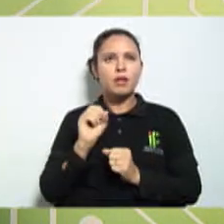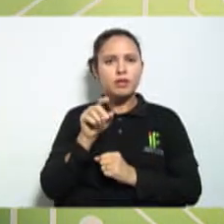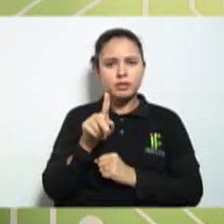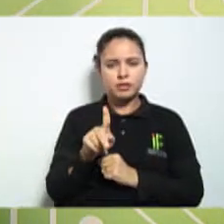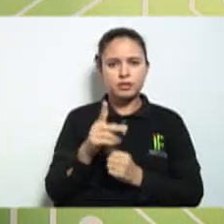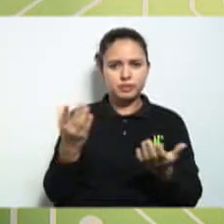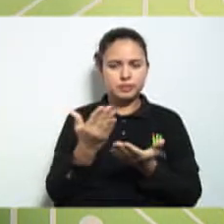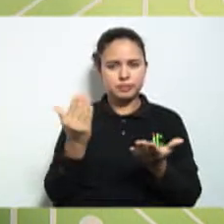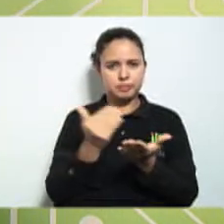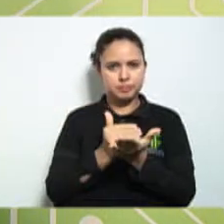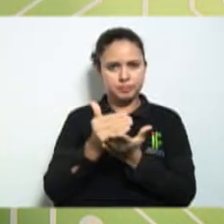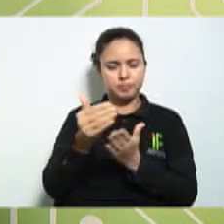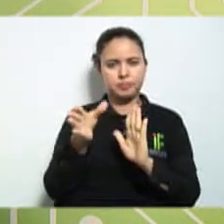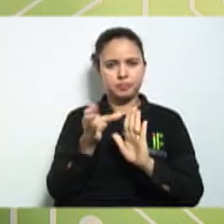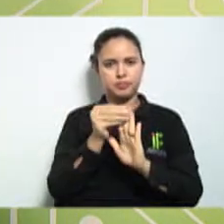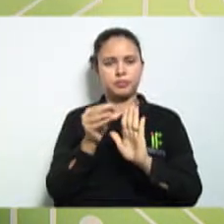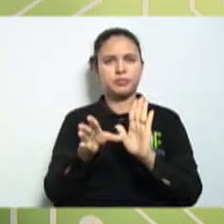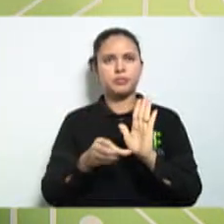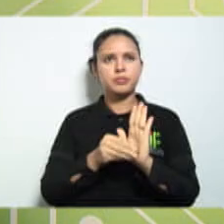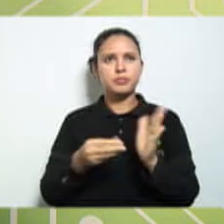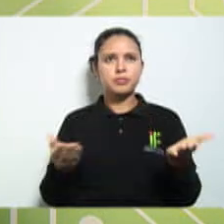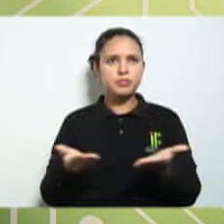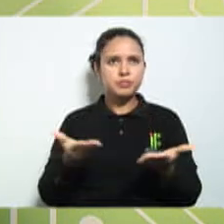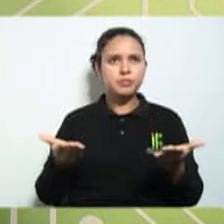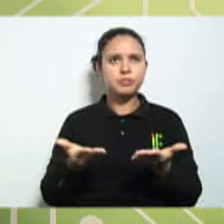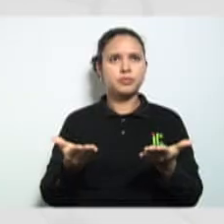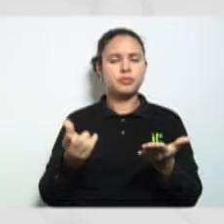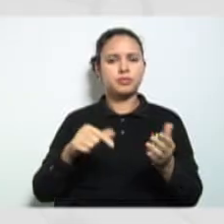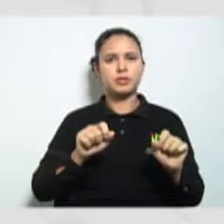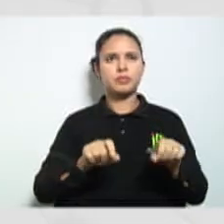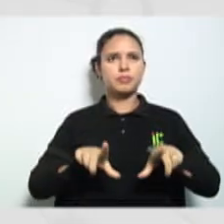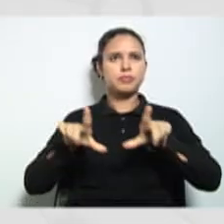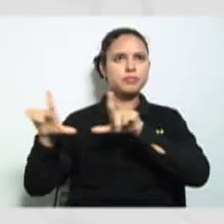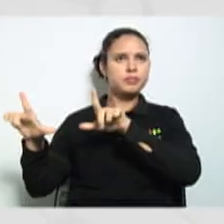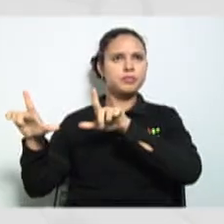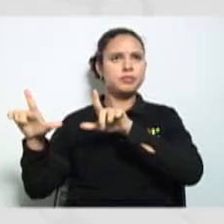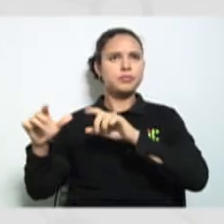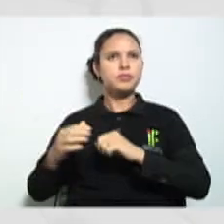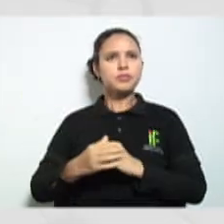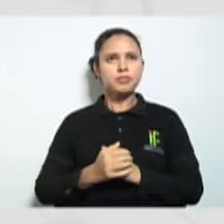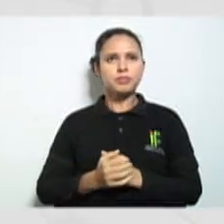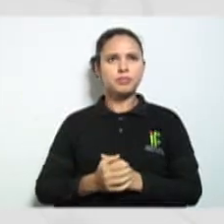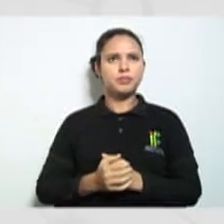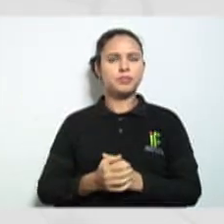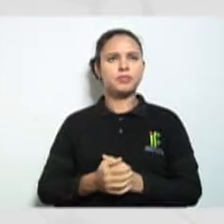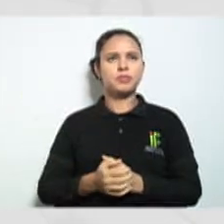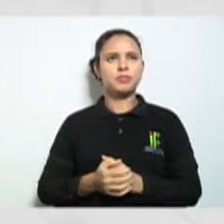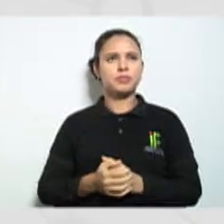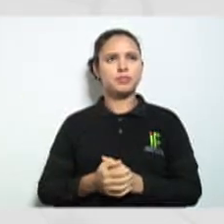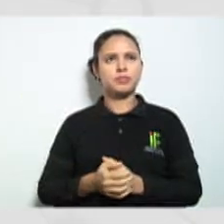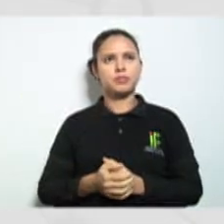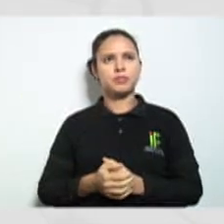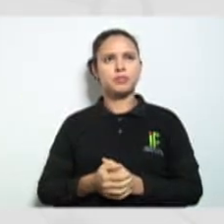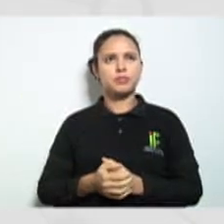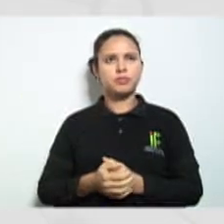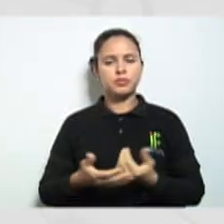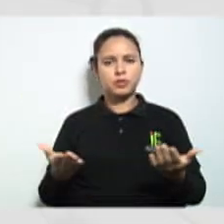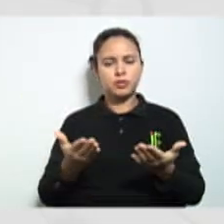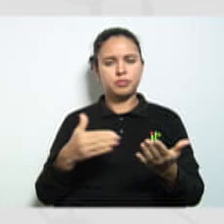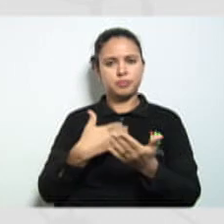vamos lá ao conteúdo da nossa aula de hoje. Para os slides, alunos, conteúdo. Então, hoje nós vamos